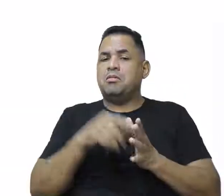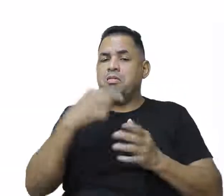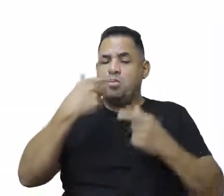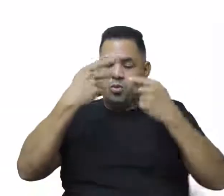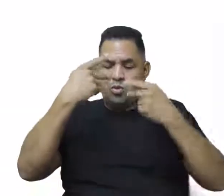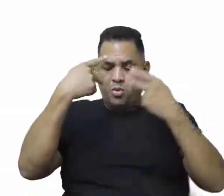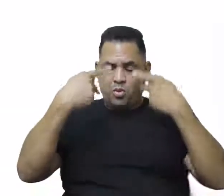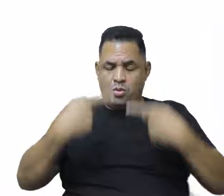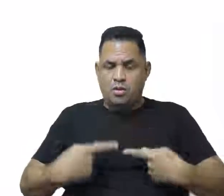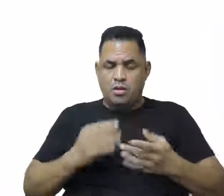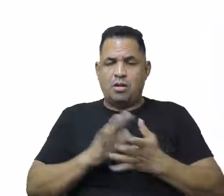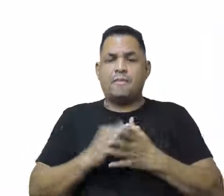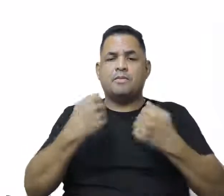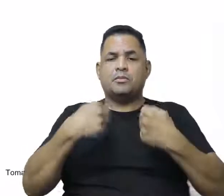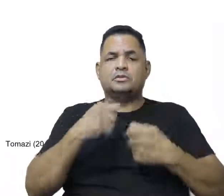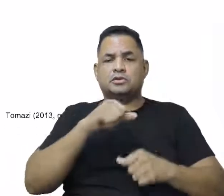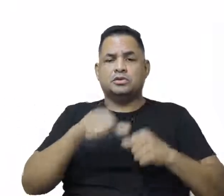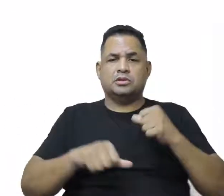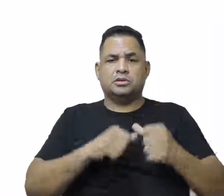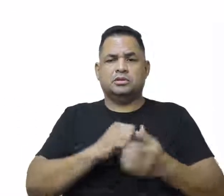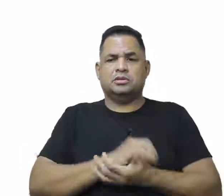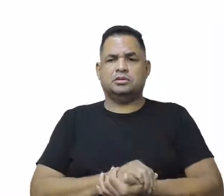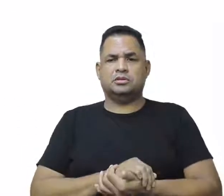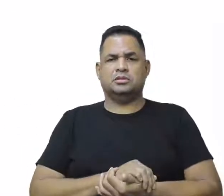criada, ela pode ser mudada, não é verdade?